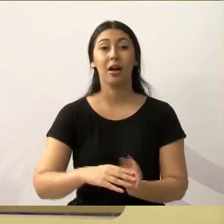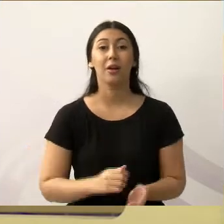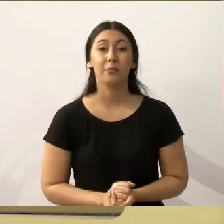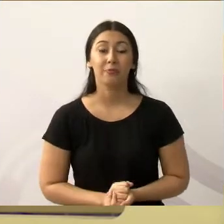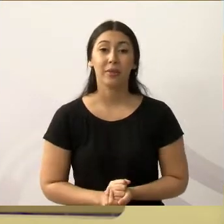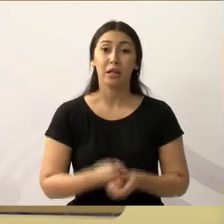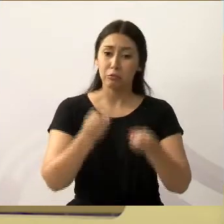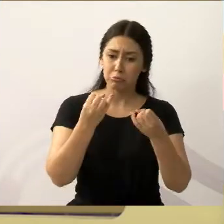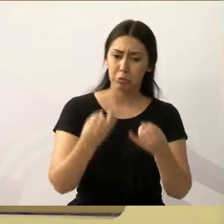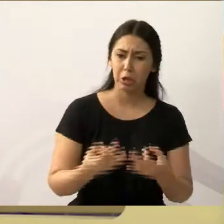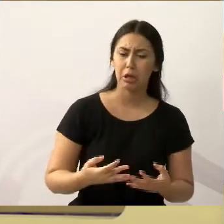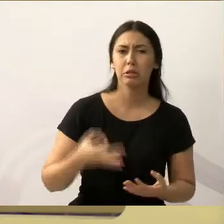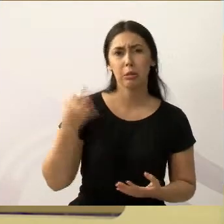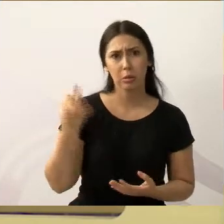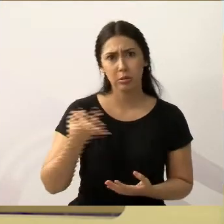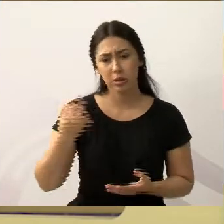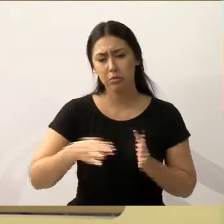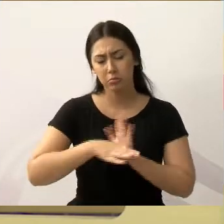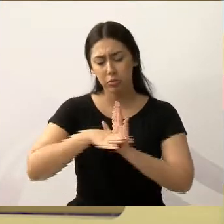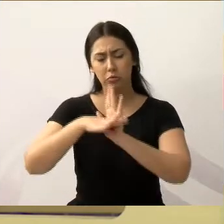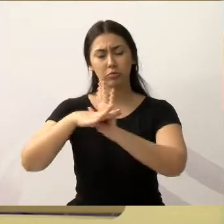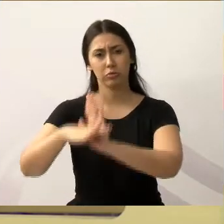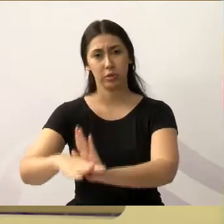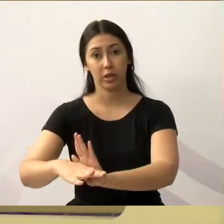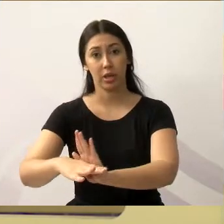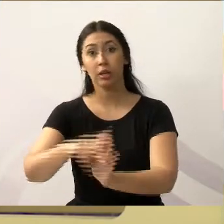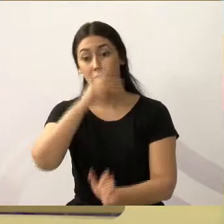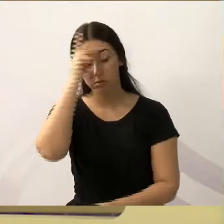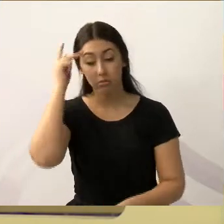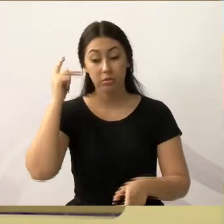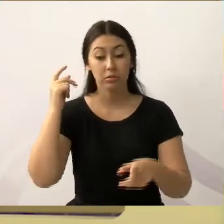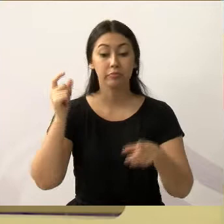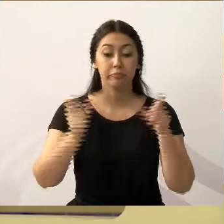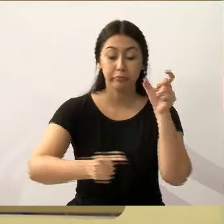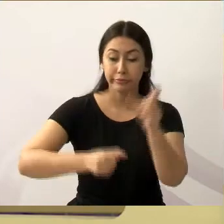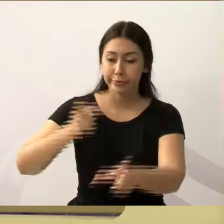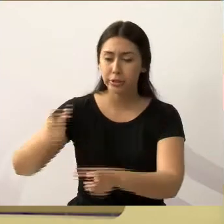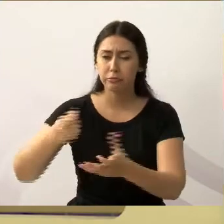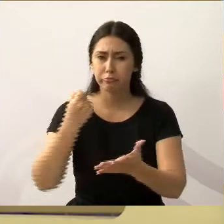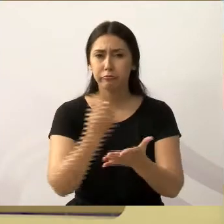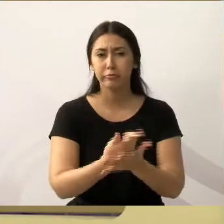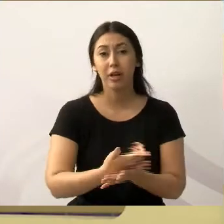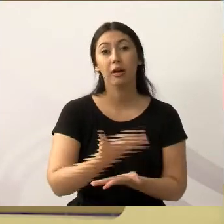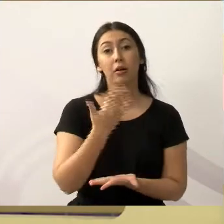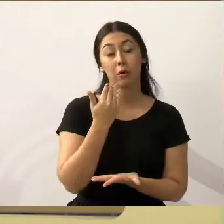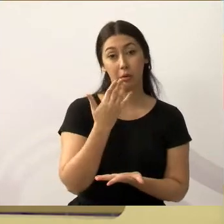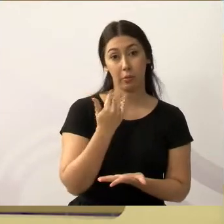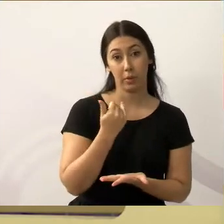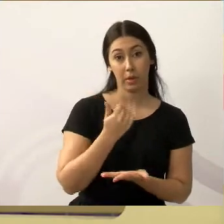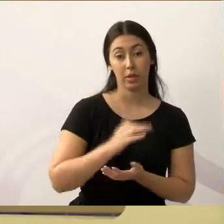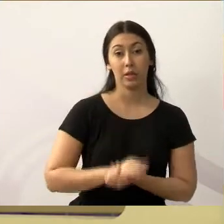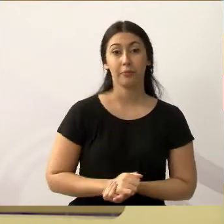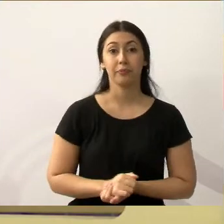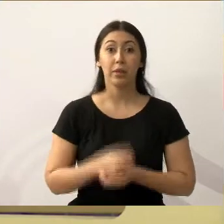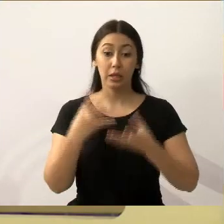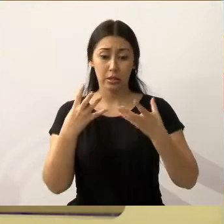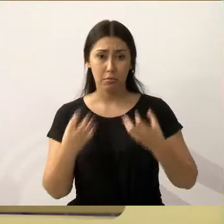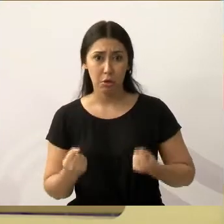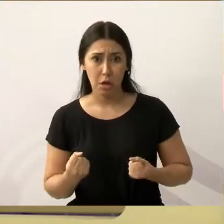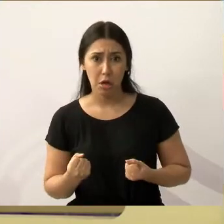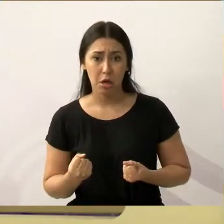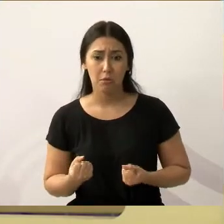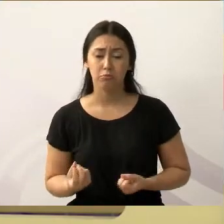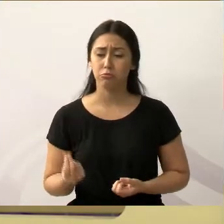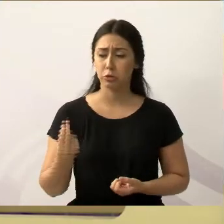justificável para manter essa condição alimentar, é único e exclusivamente para que a pessoa possa ter, é um voucher que ela vai receber para que